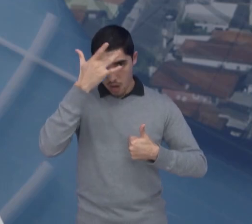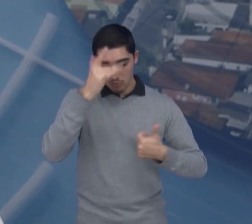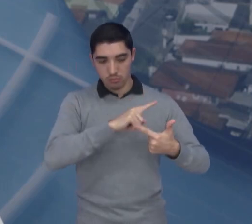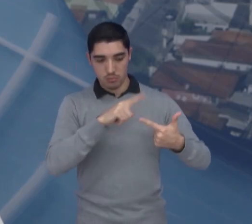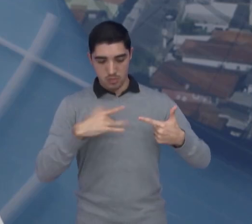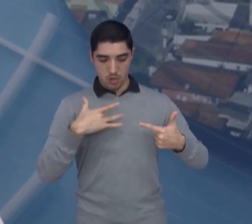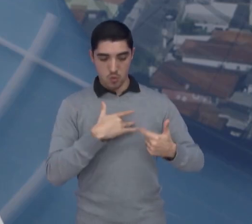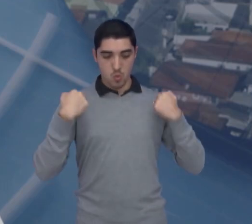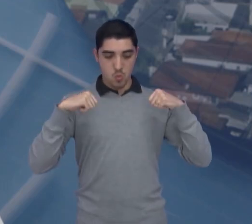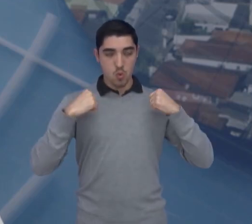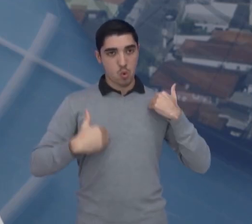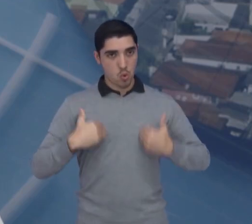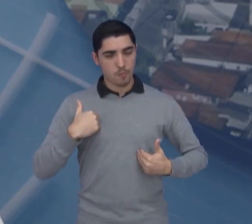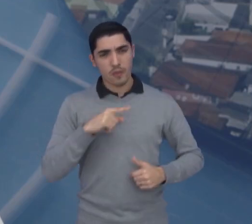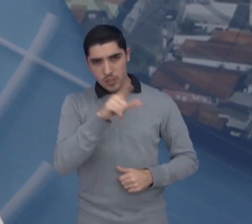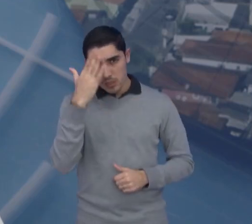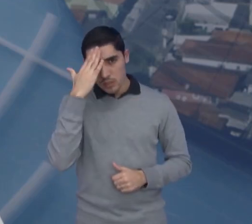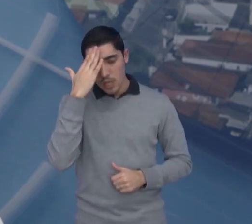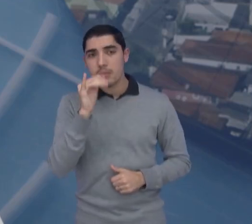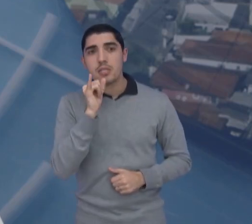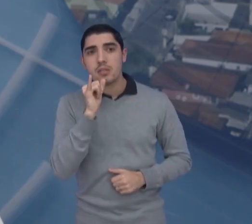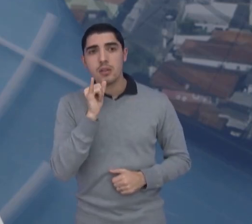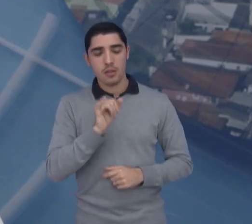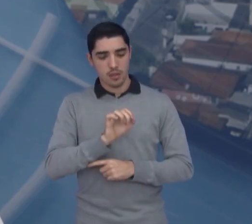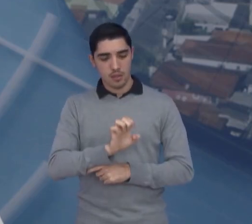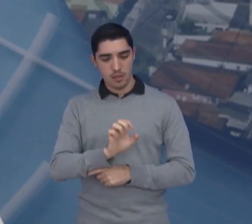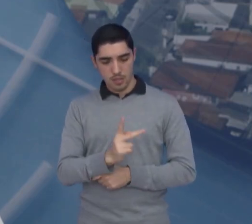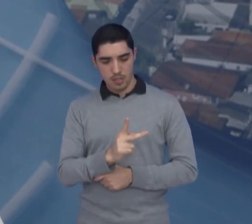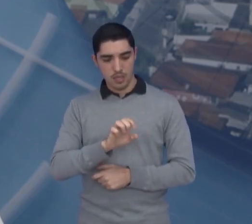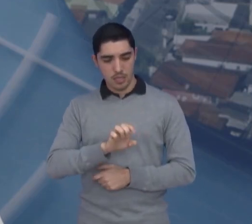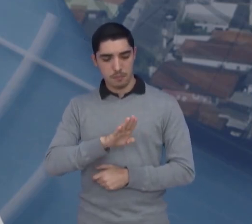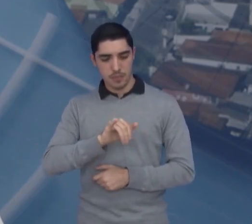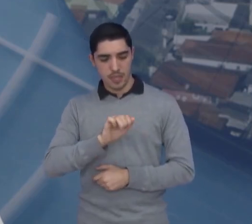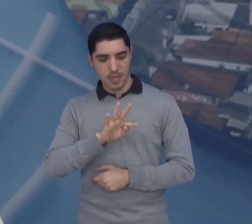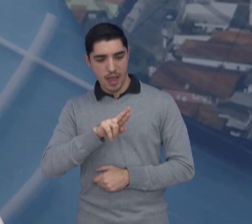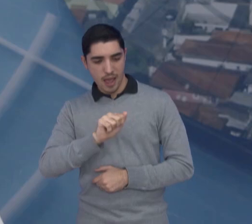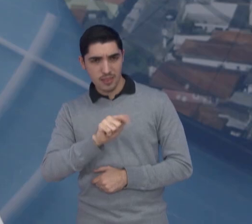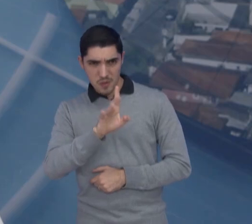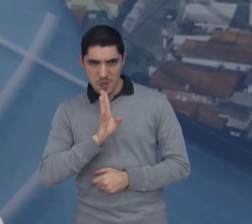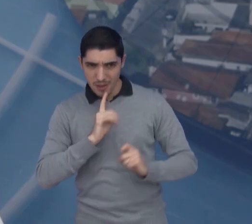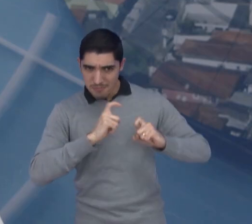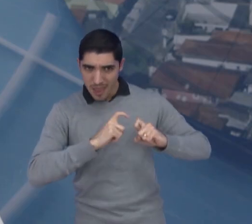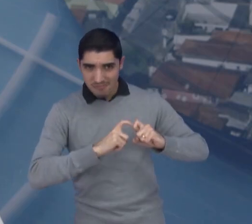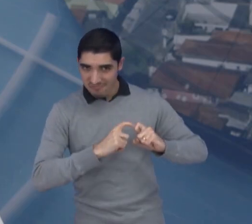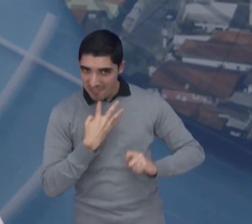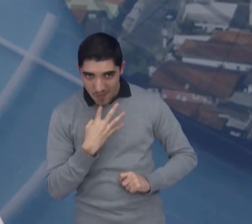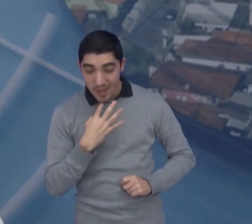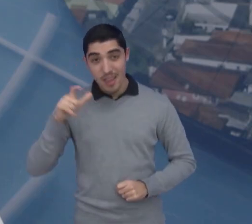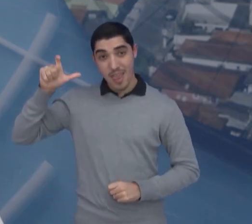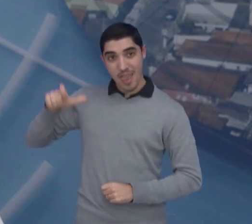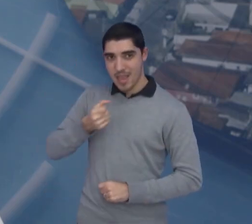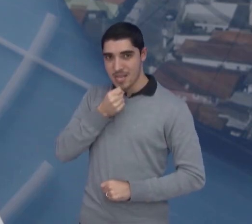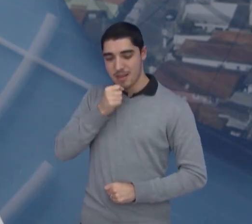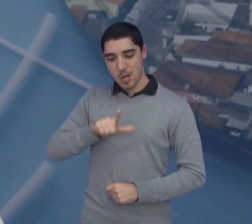por exemplo, qual que é o papel de uma ebiatra? Não. A Luísa Minas conversou com uma e ela